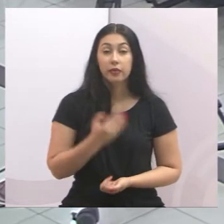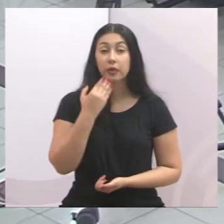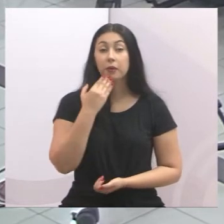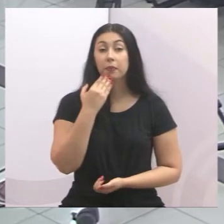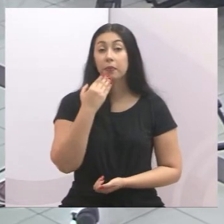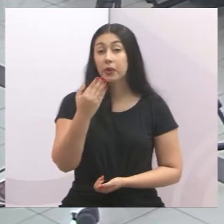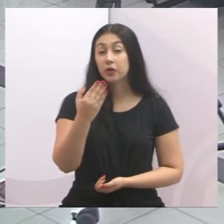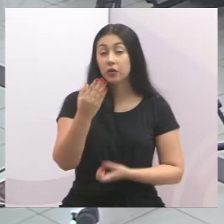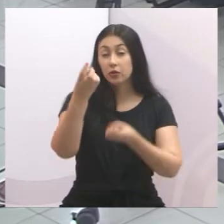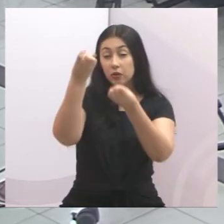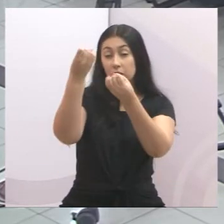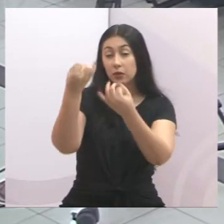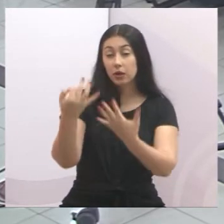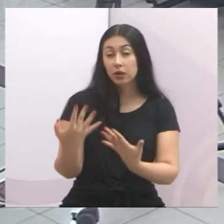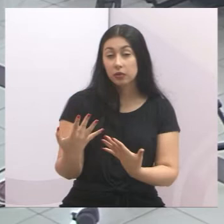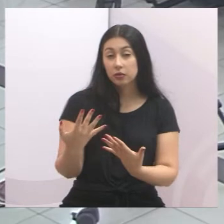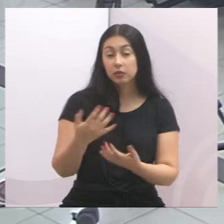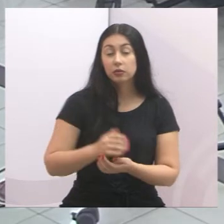Pedido de informações.